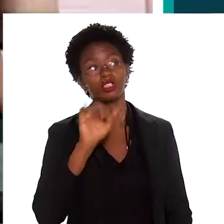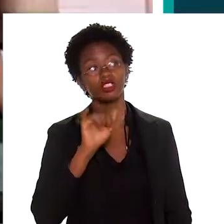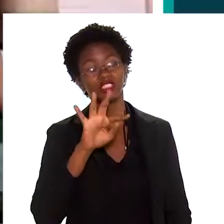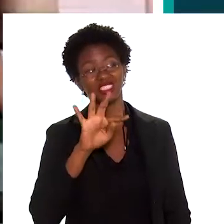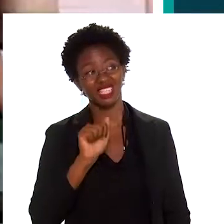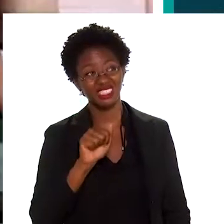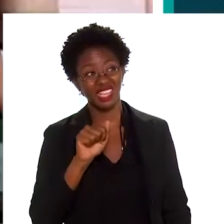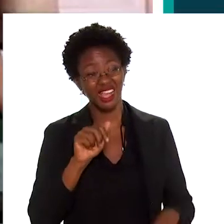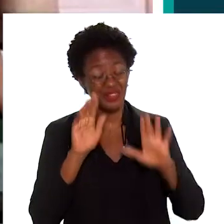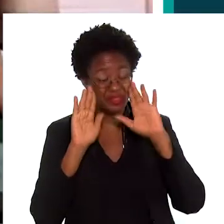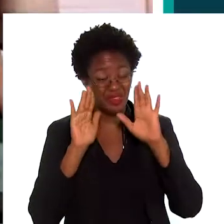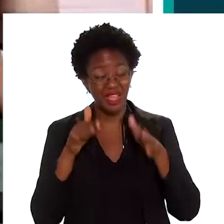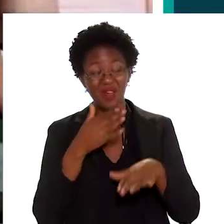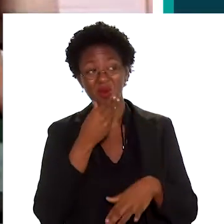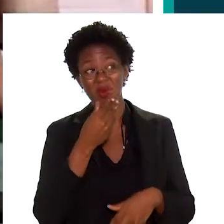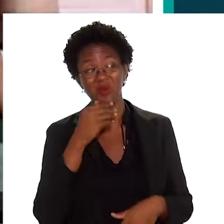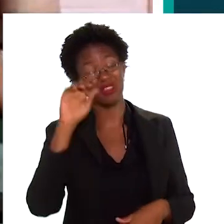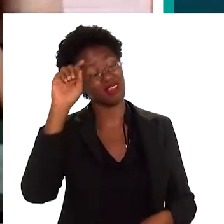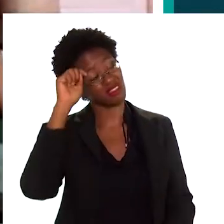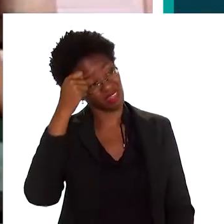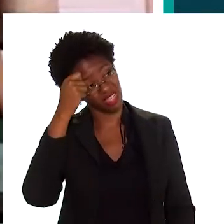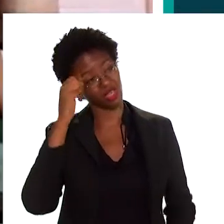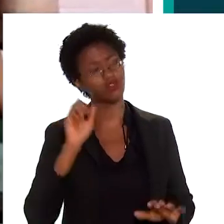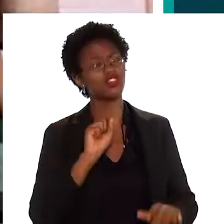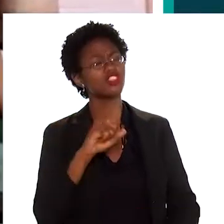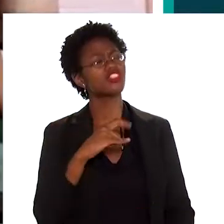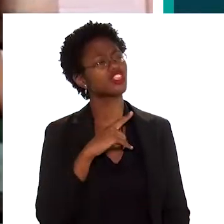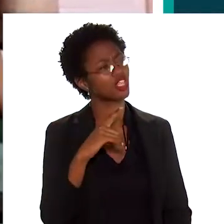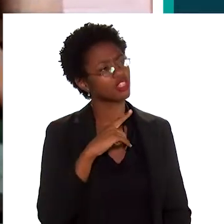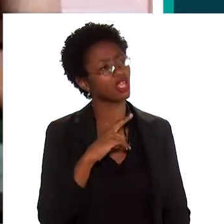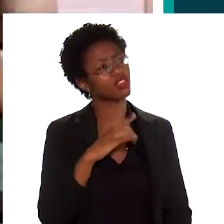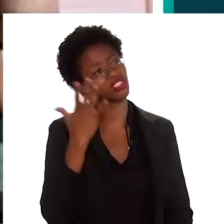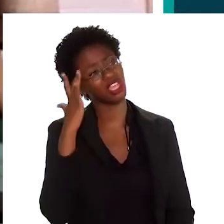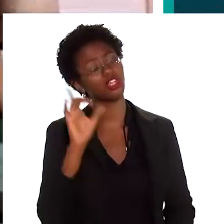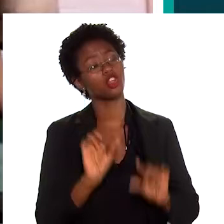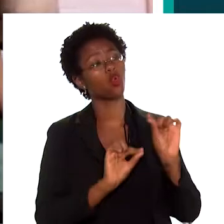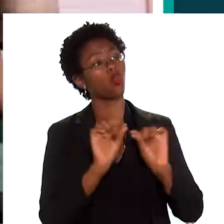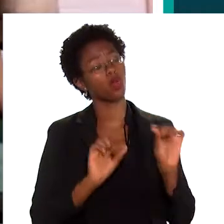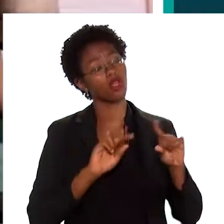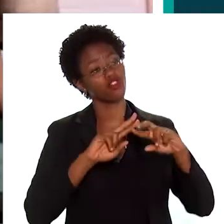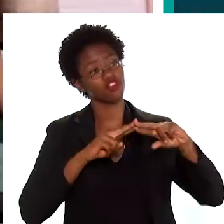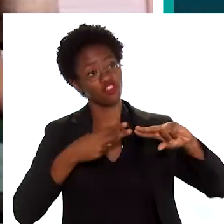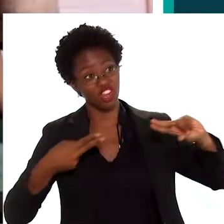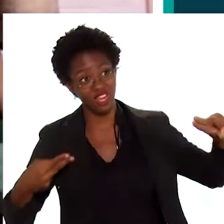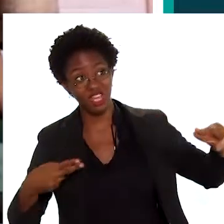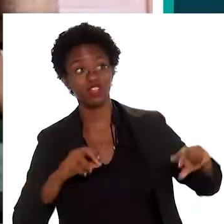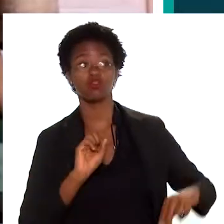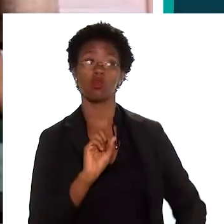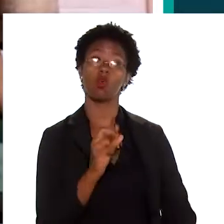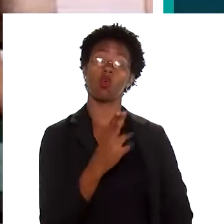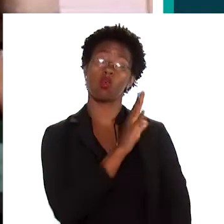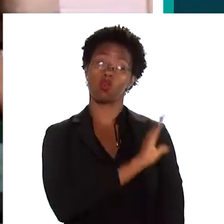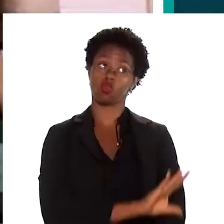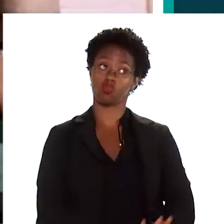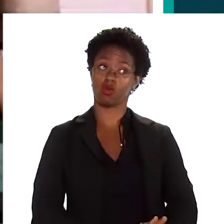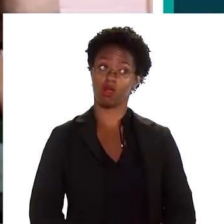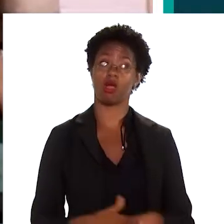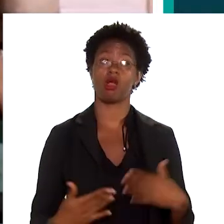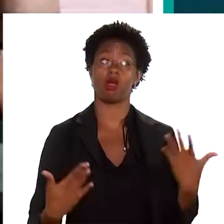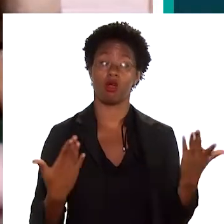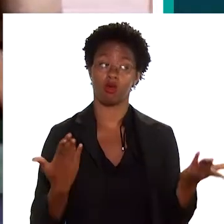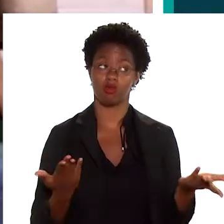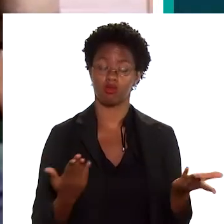tiver, eu queria saber se o senhor avalia que isso é em função de um fator genético ou de um fator